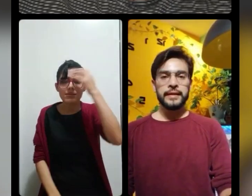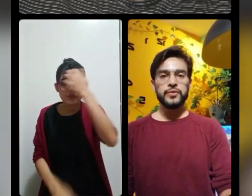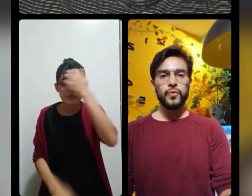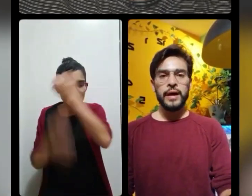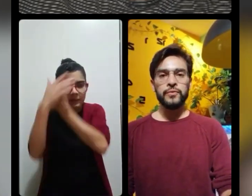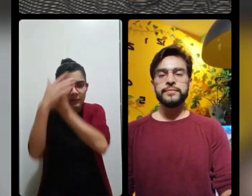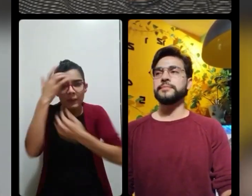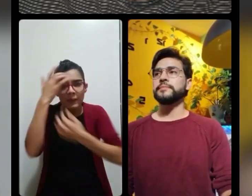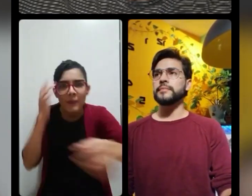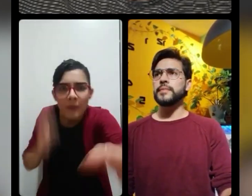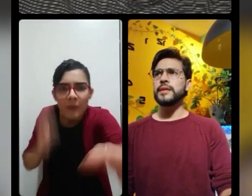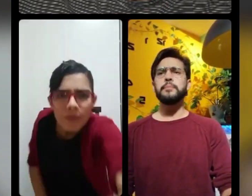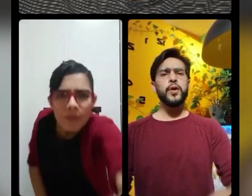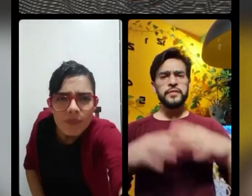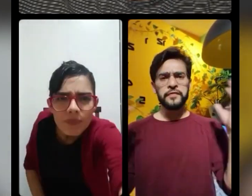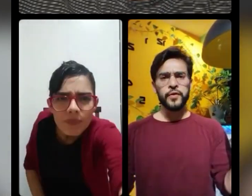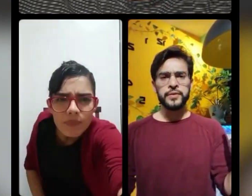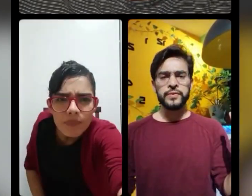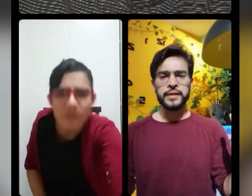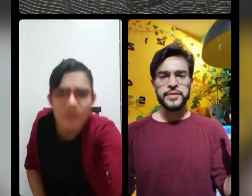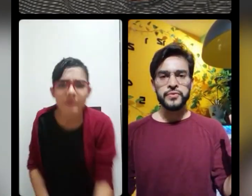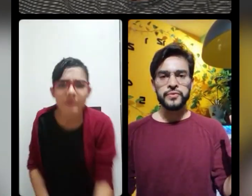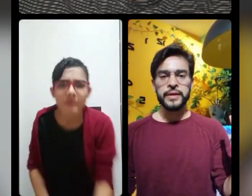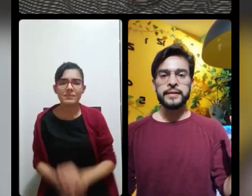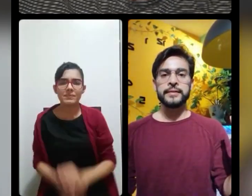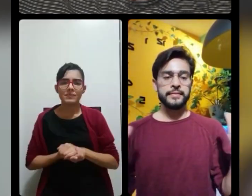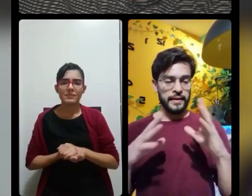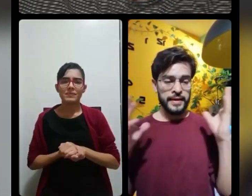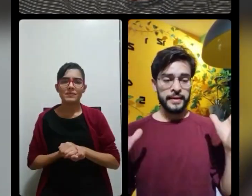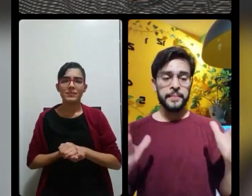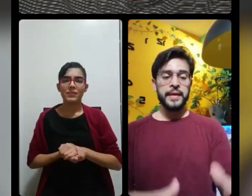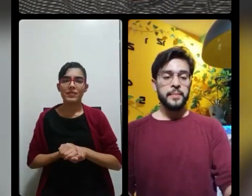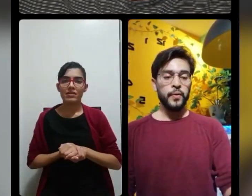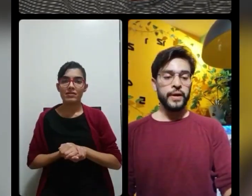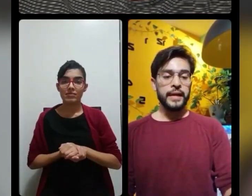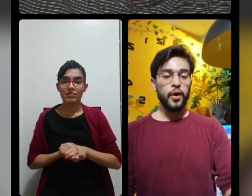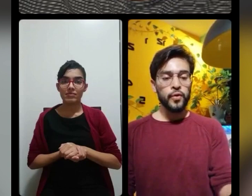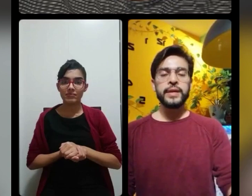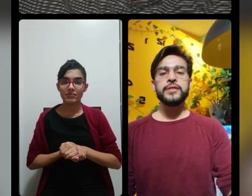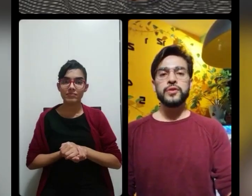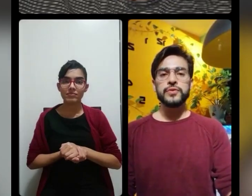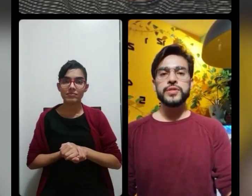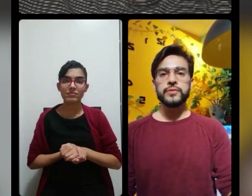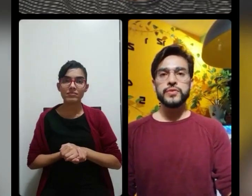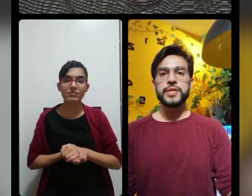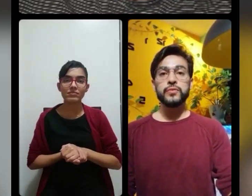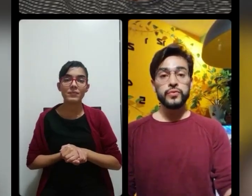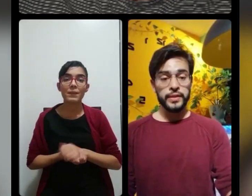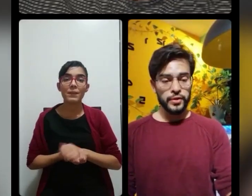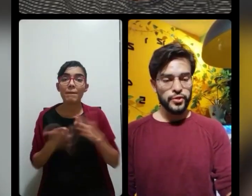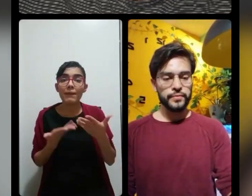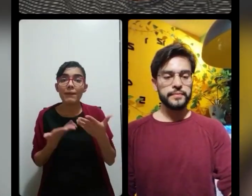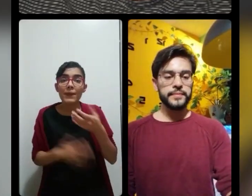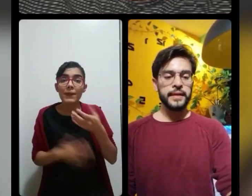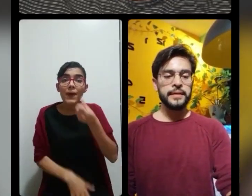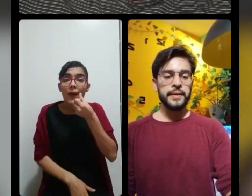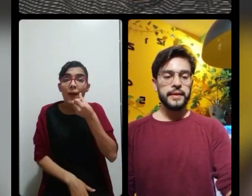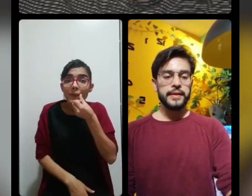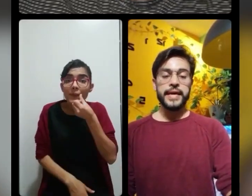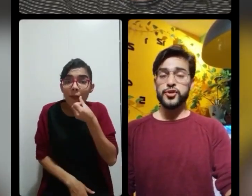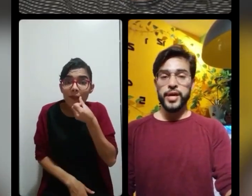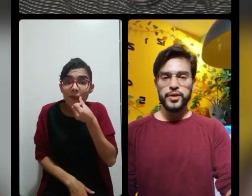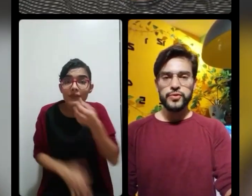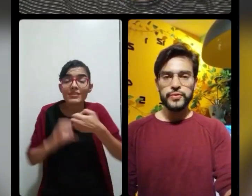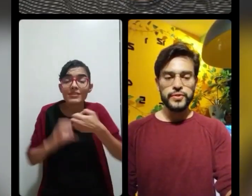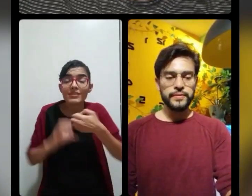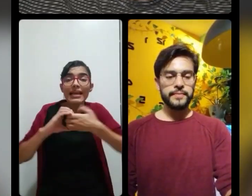do intelectual polifônico que Cascudo era. Porque logo na introdução do segundo texto, né,